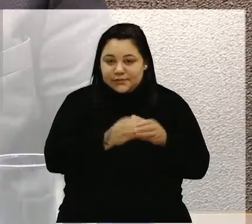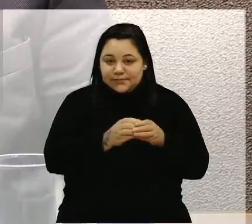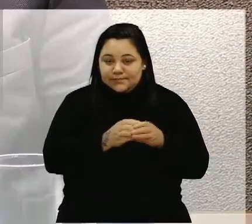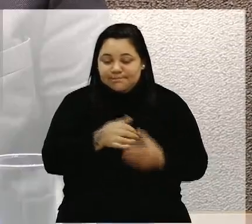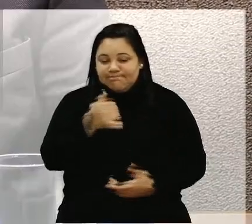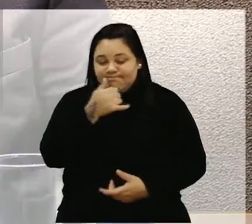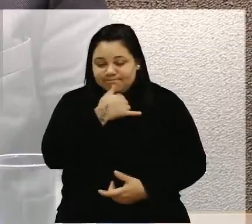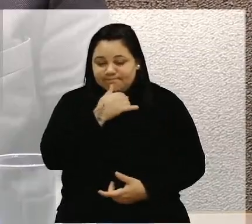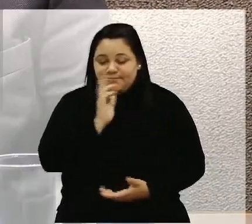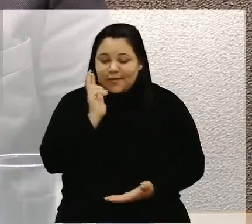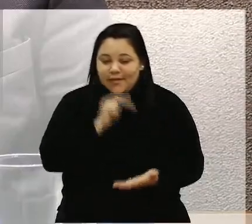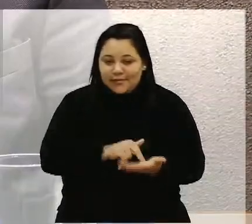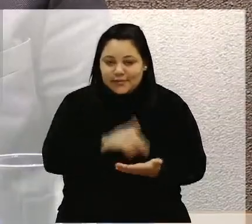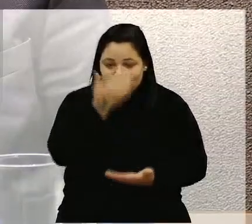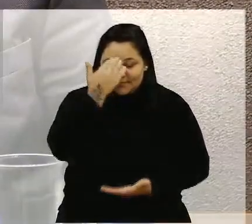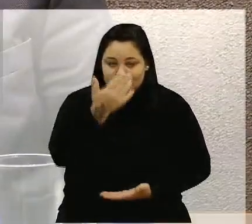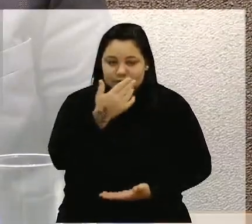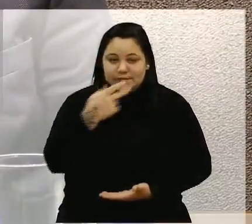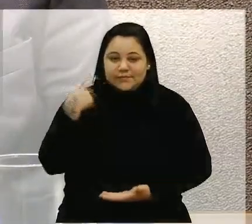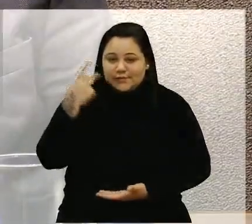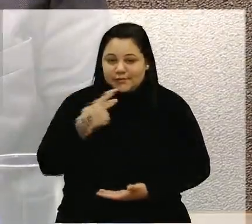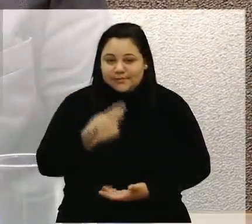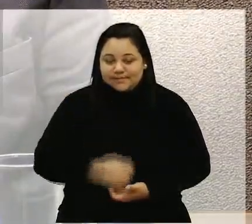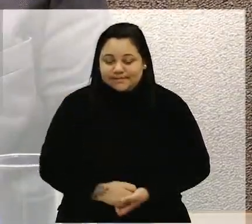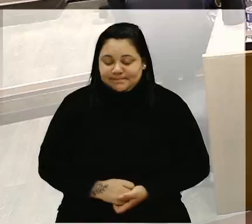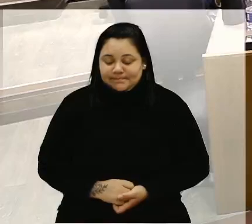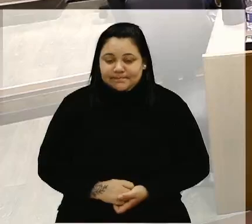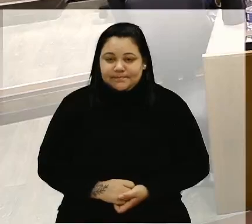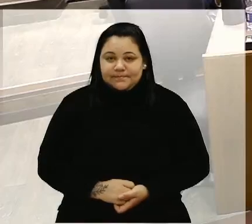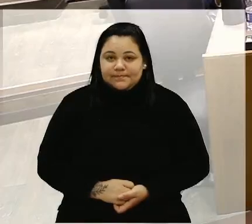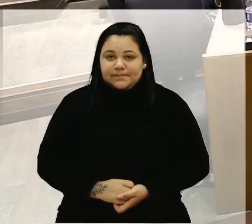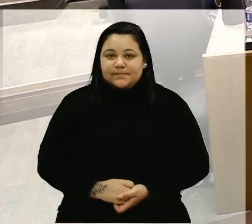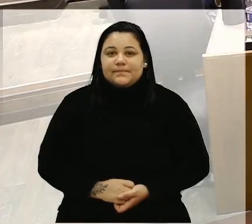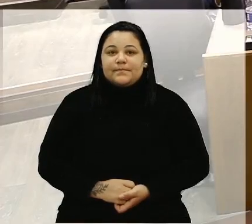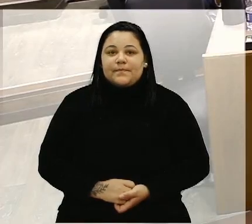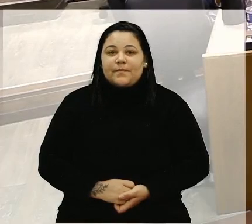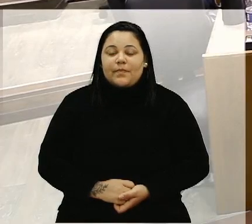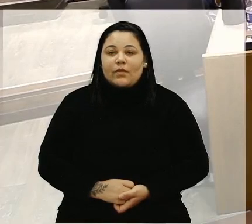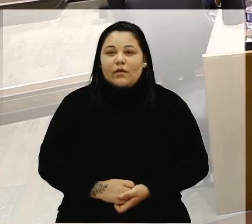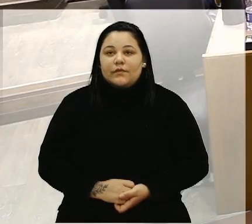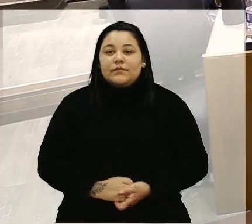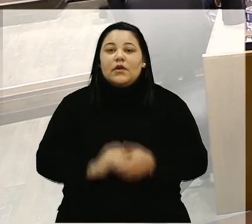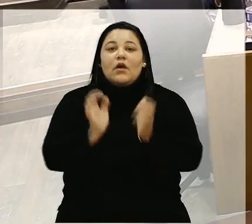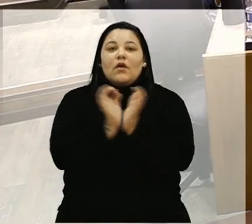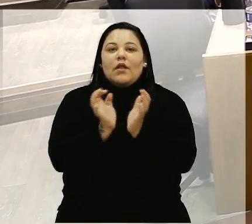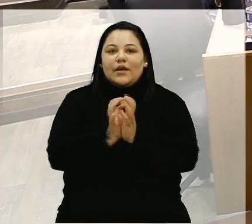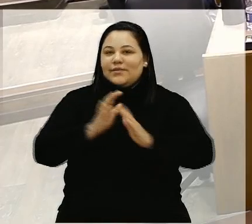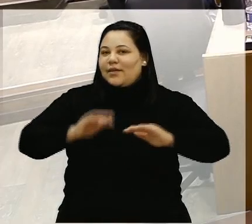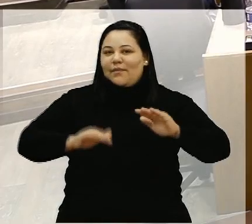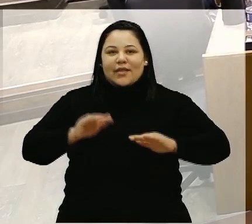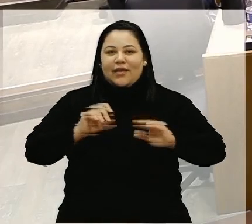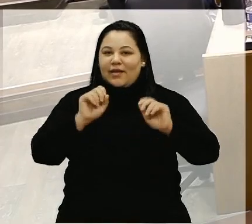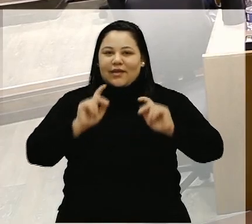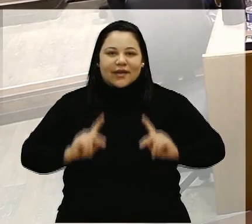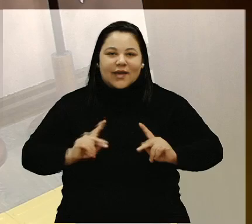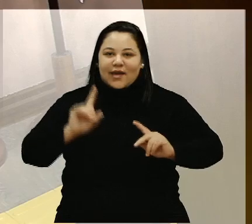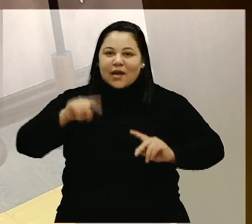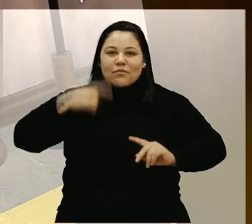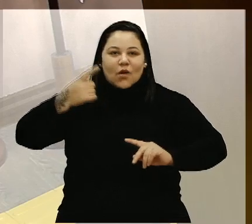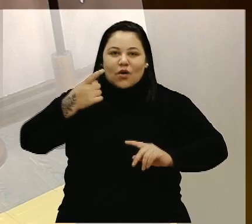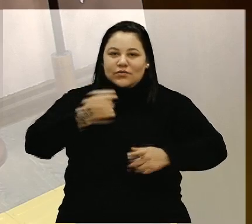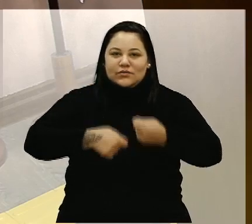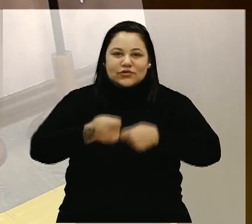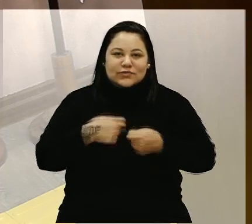realidade. Obrigado, vereador. Colegas, independente de quem seja a próxima administração,